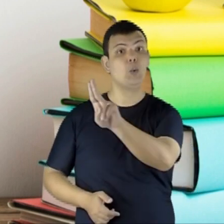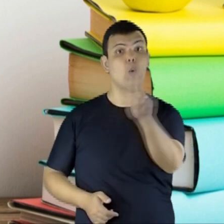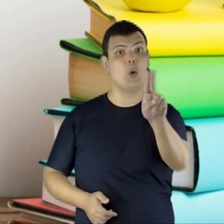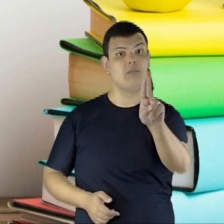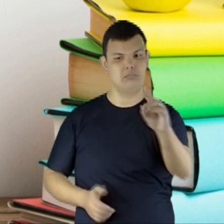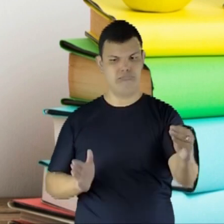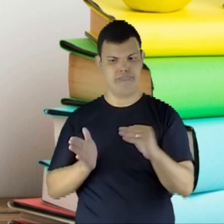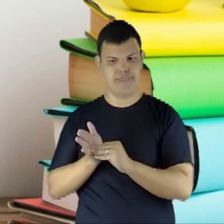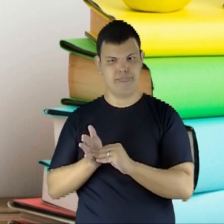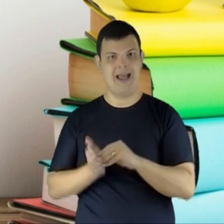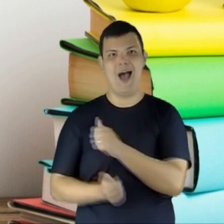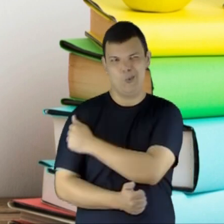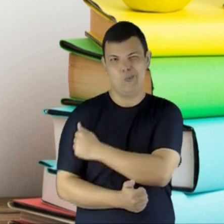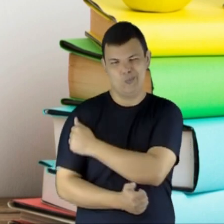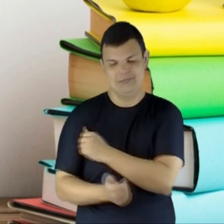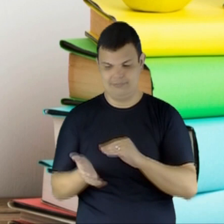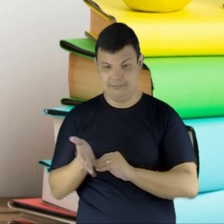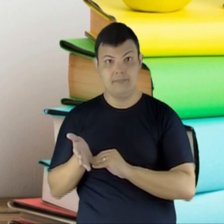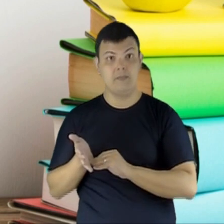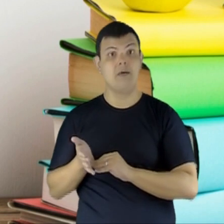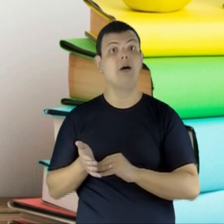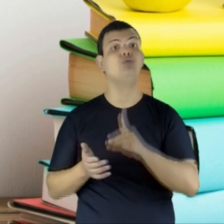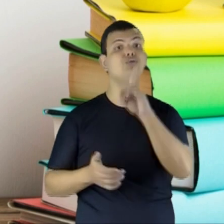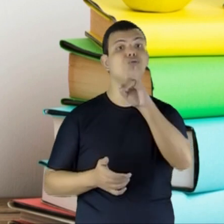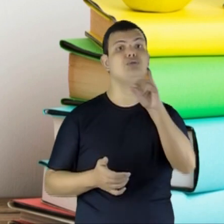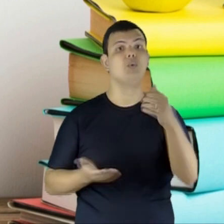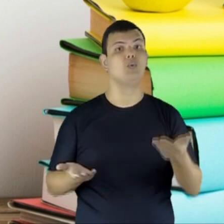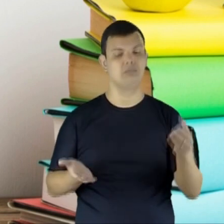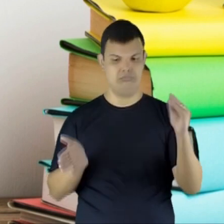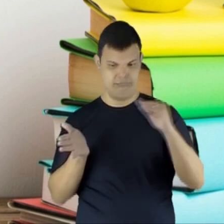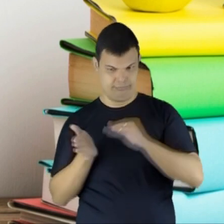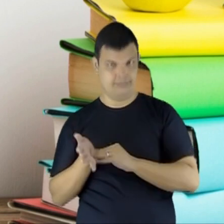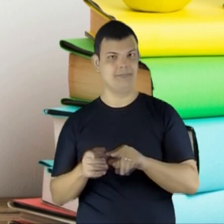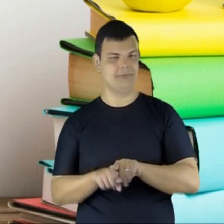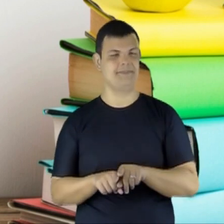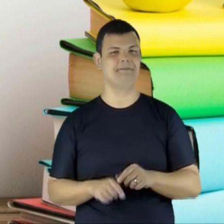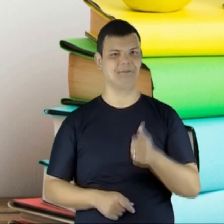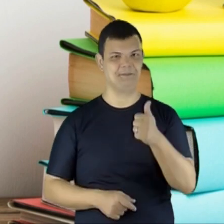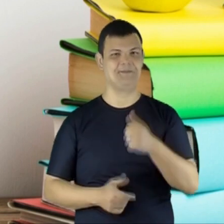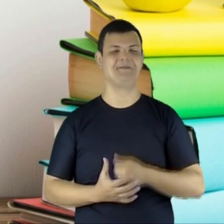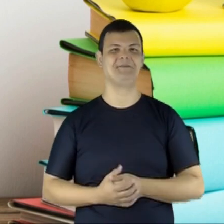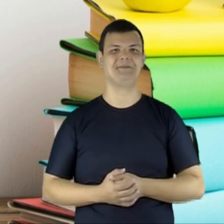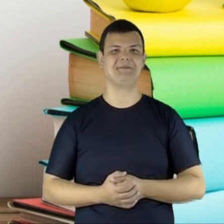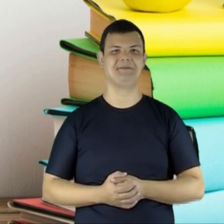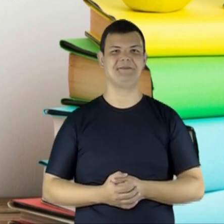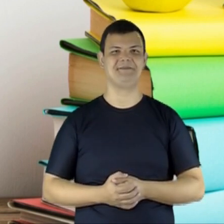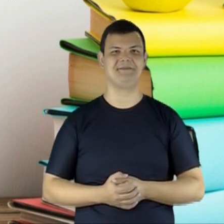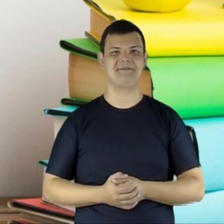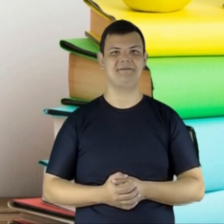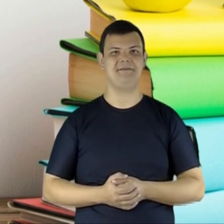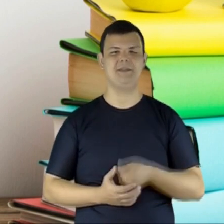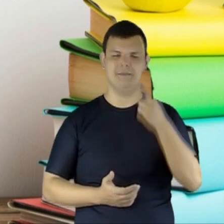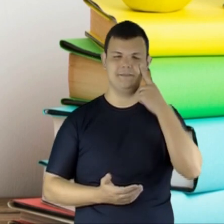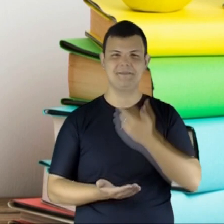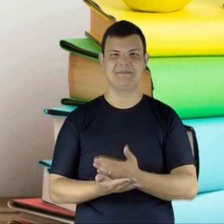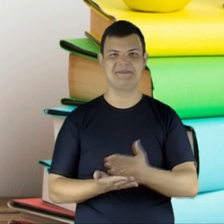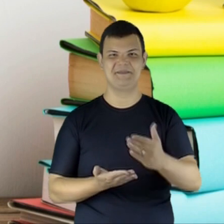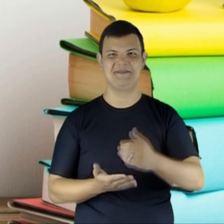ou aluna e a data que você está assistindo a aula de hoje, tá bom? Tudo bem? Então vamos